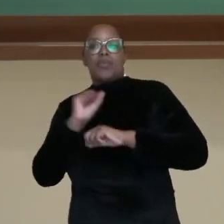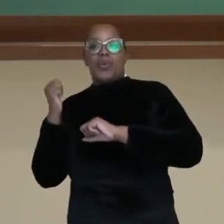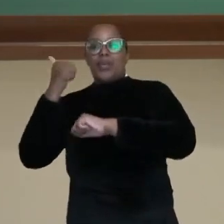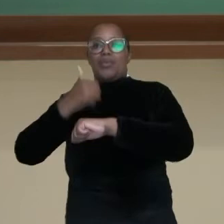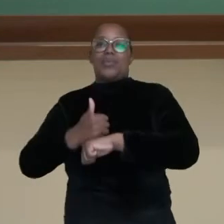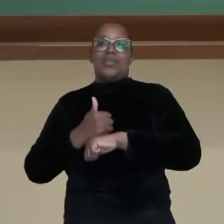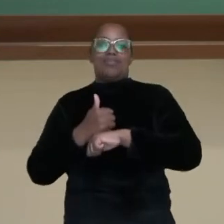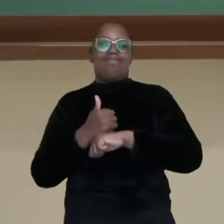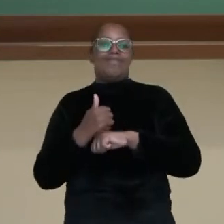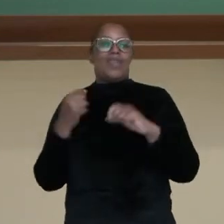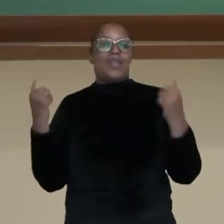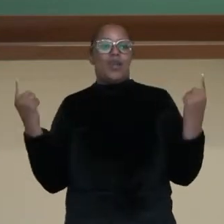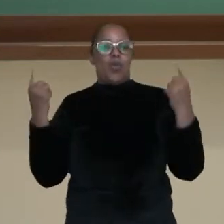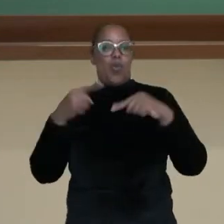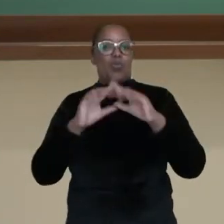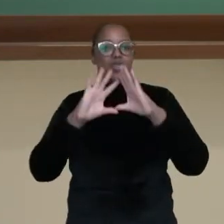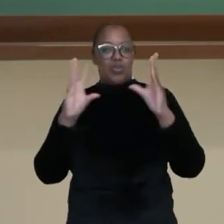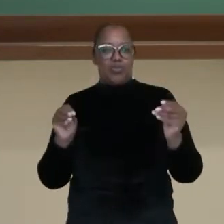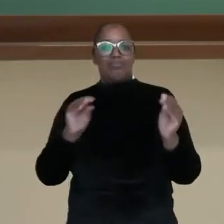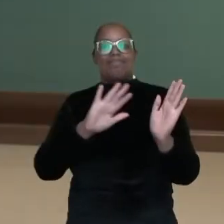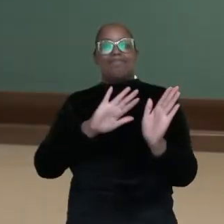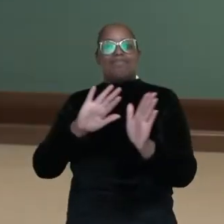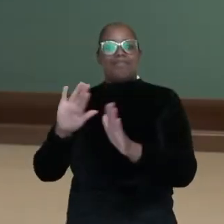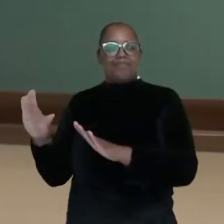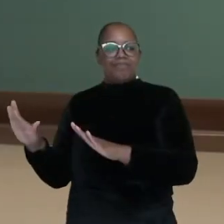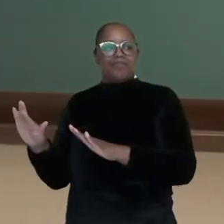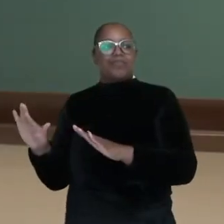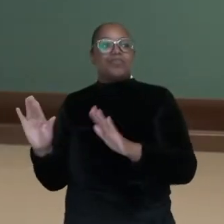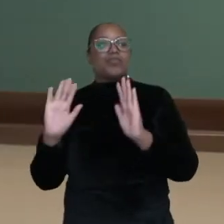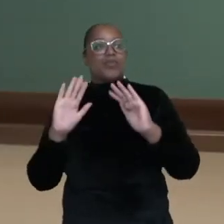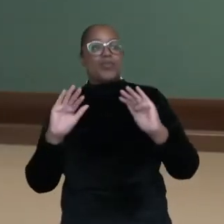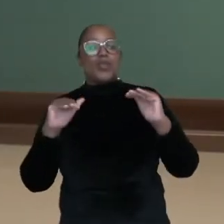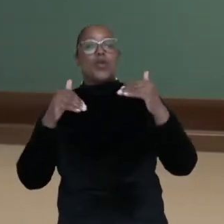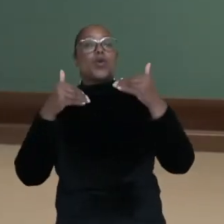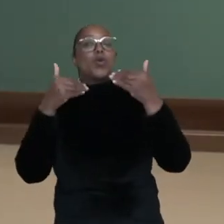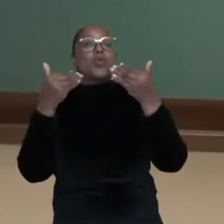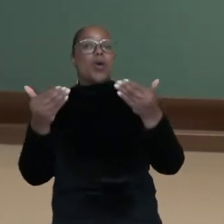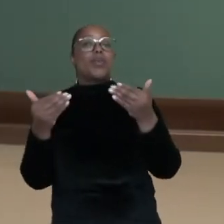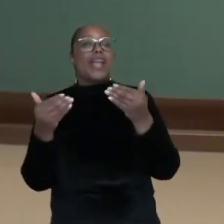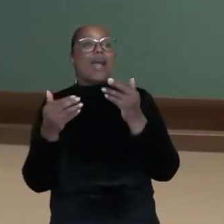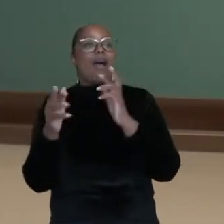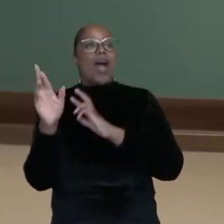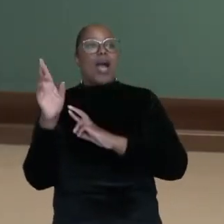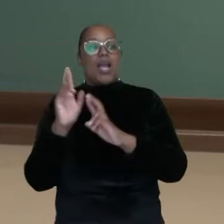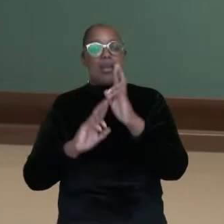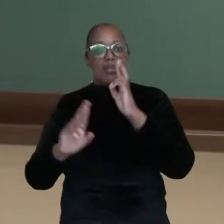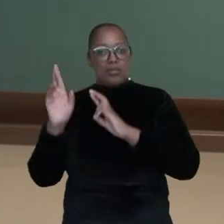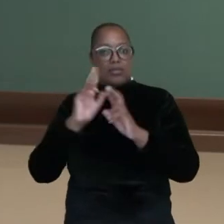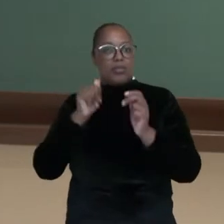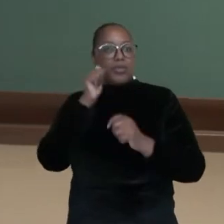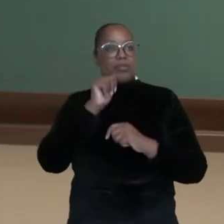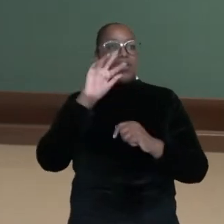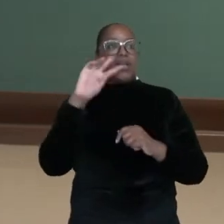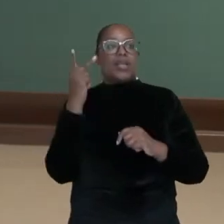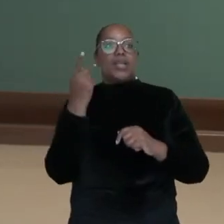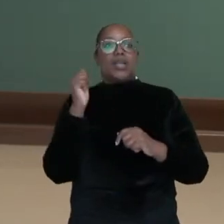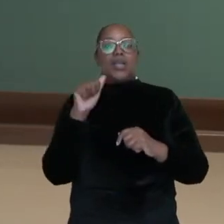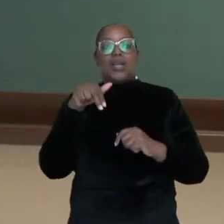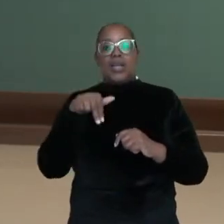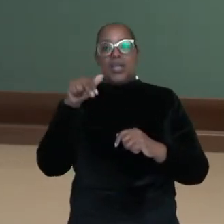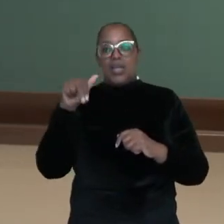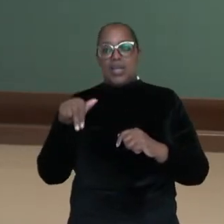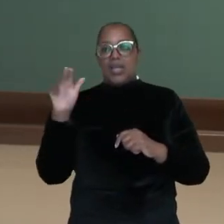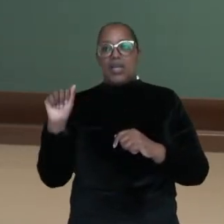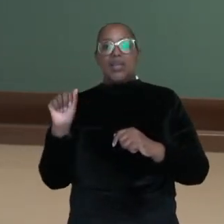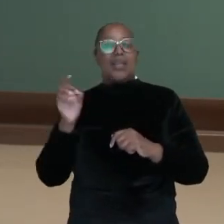massa. Bom, qual que é então a relação que a Hannah Arendt observou entre medo, terror